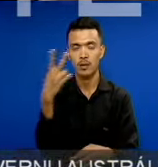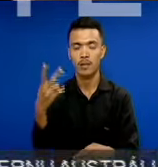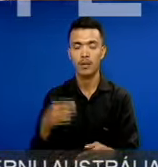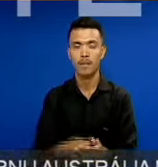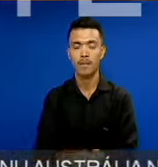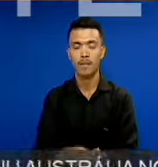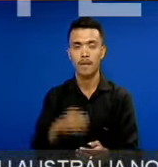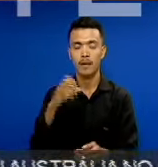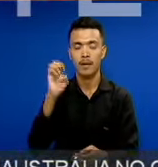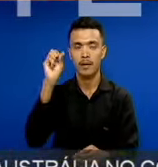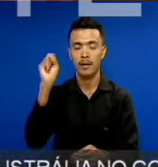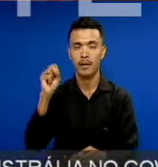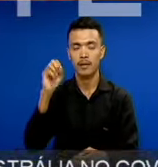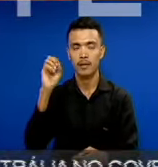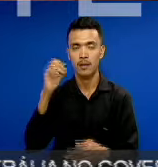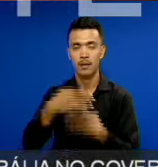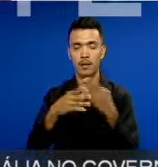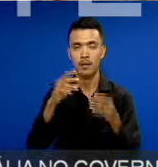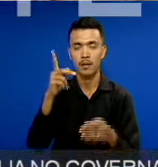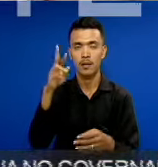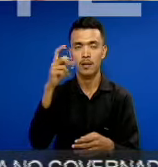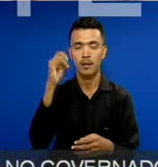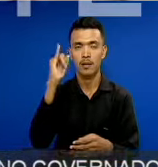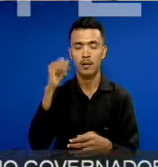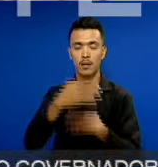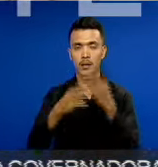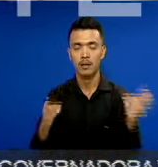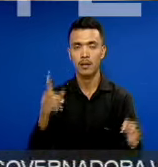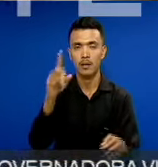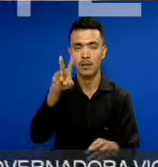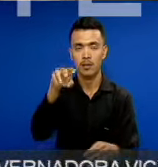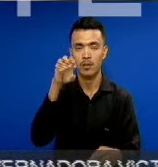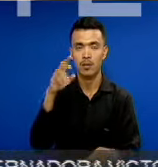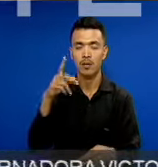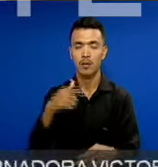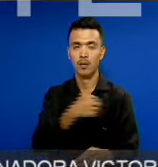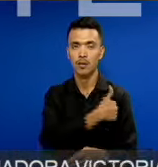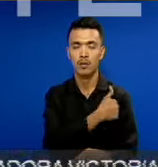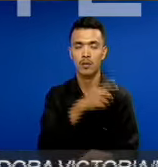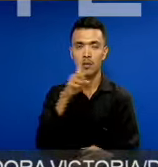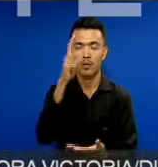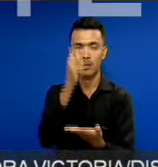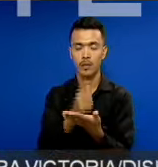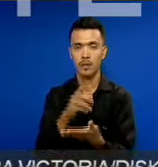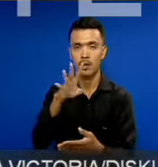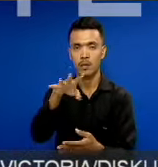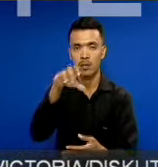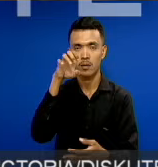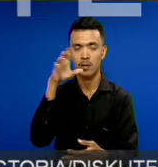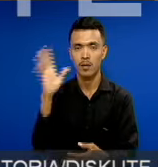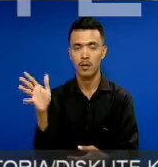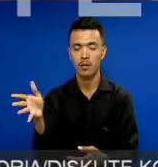ida, crantendain caixa atus rua, no Coca-Cola caixa rihung ida atus lima hat nulo resing